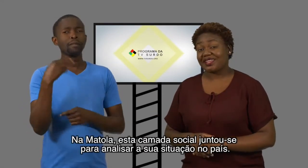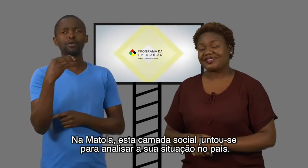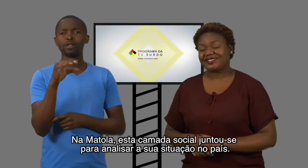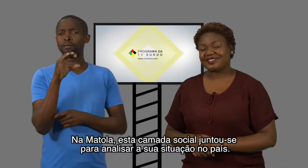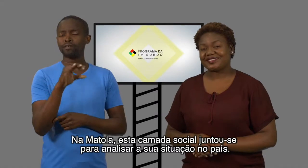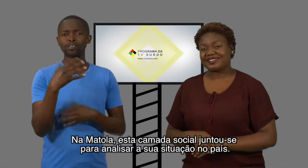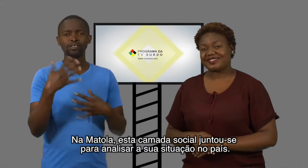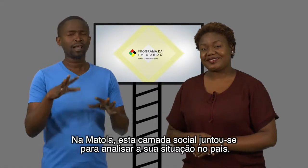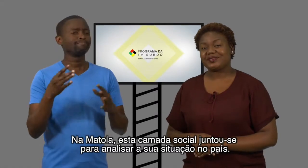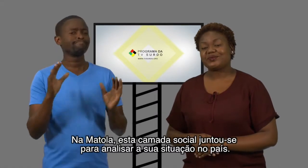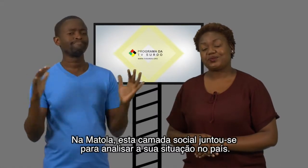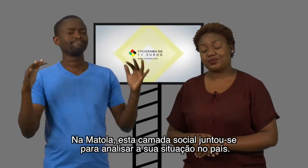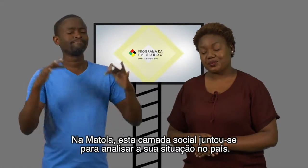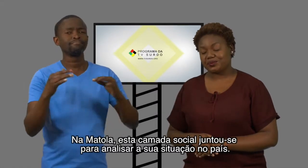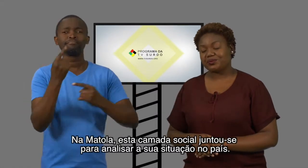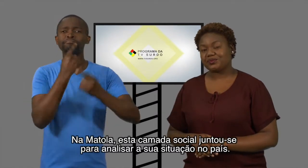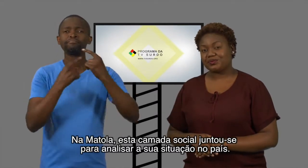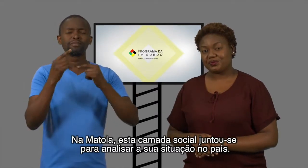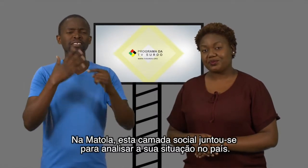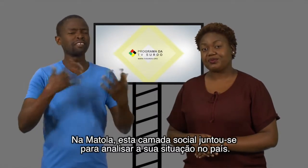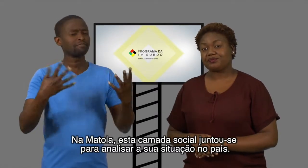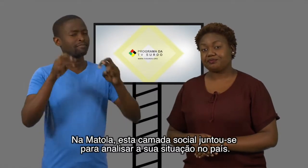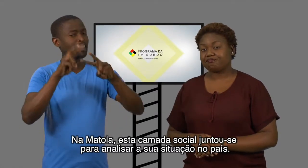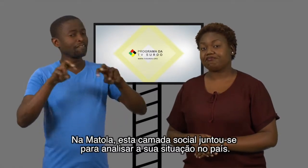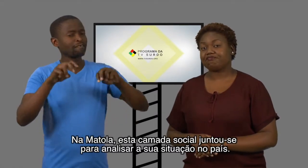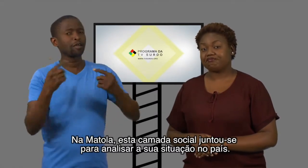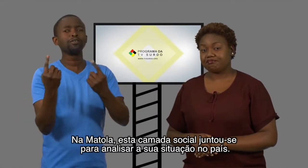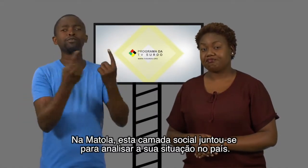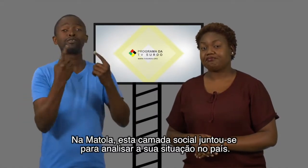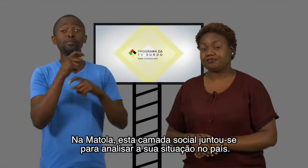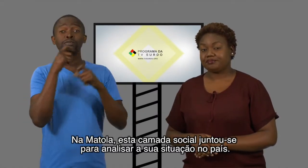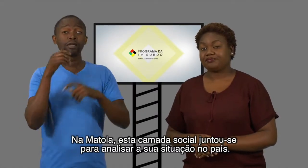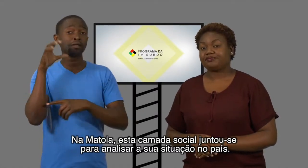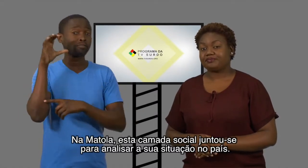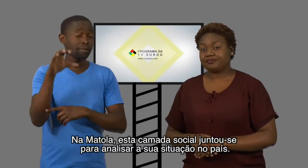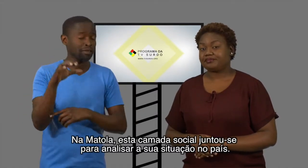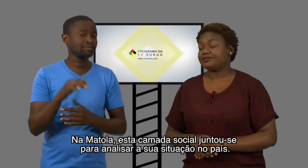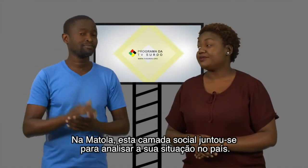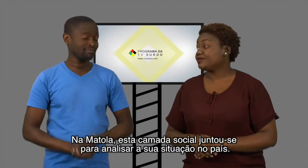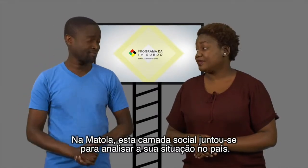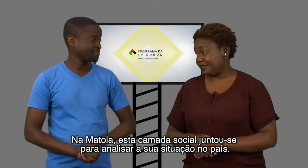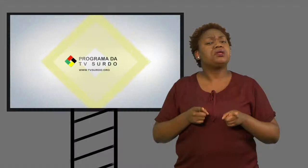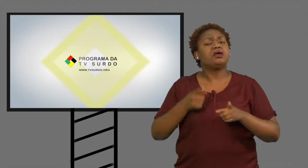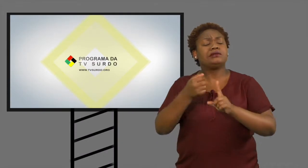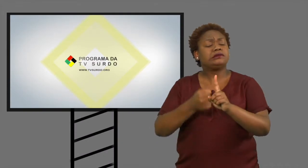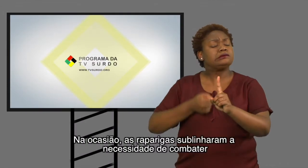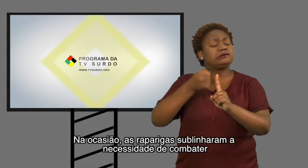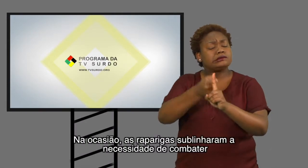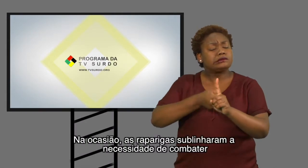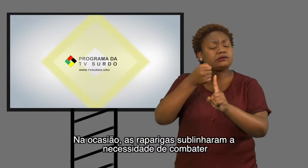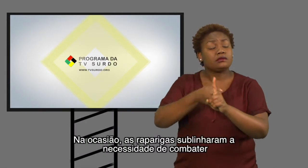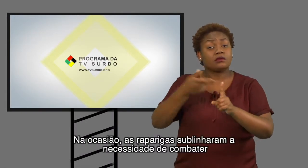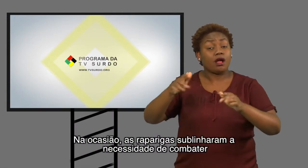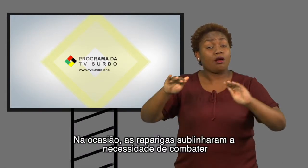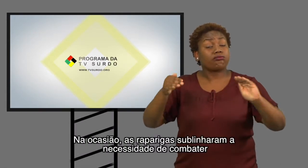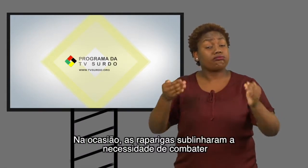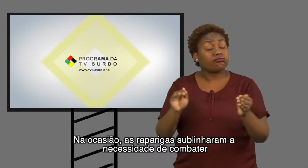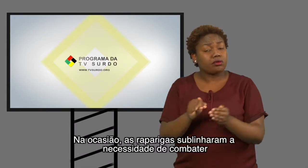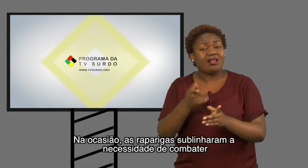Na matola, esta camada social juntou-se para analisar a sua situação no país. Na